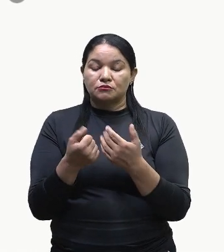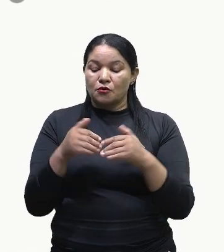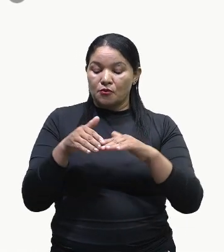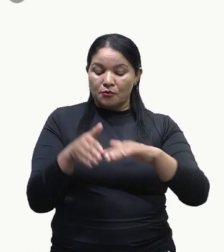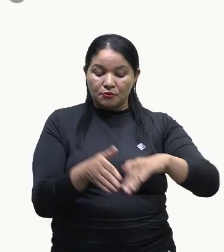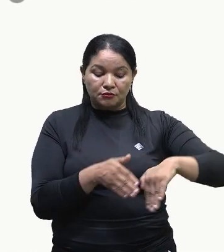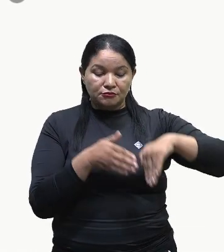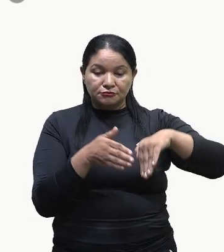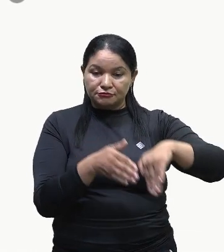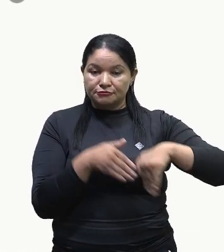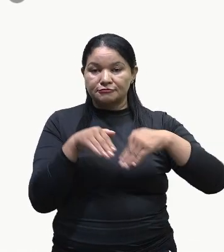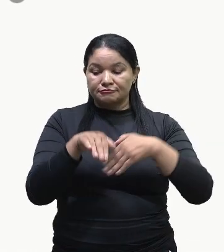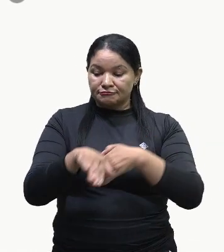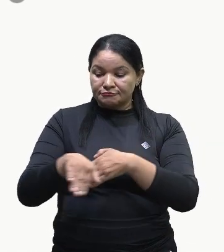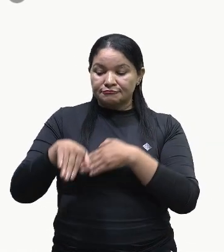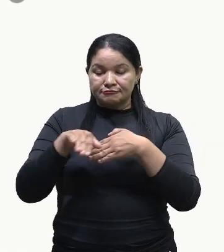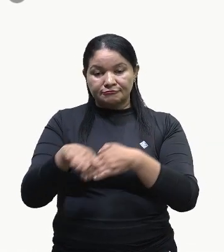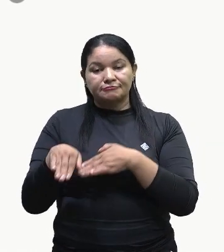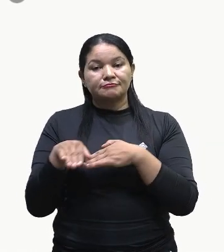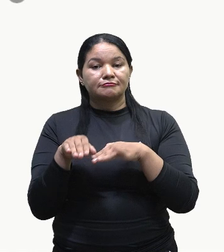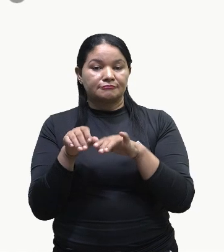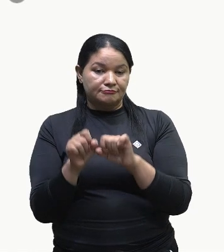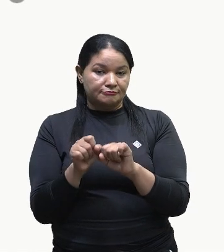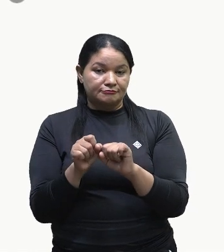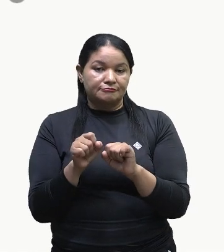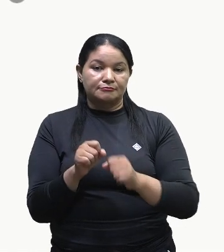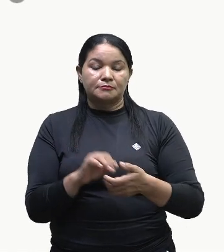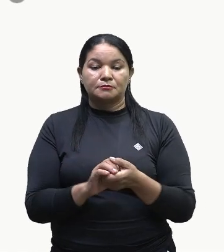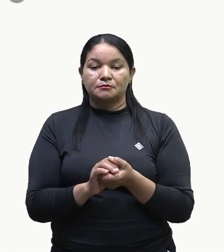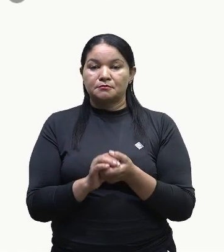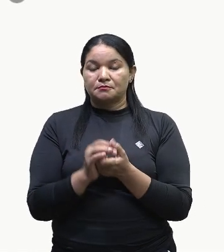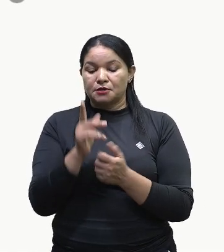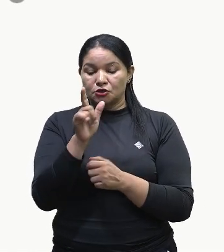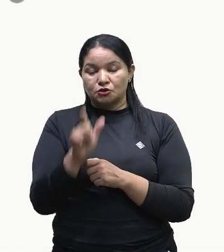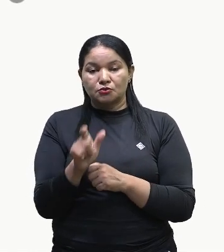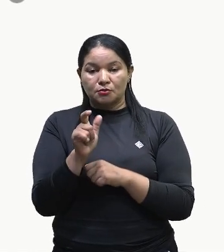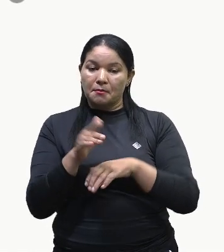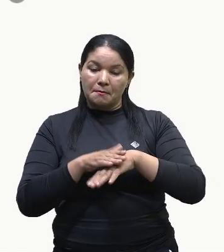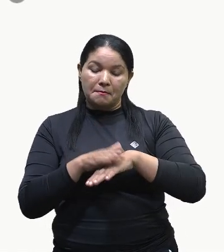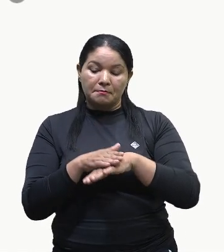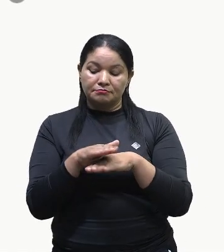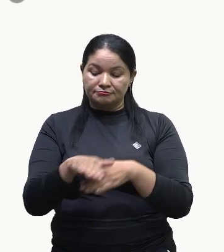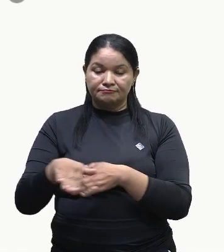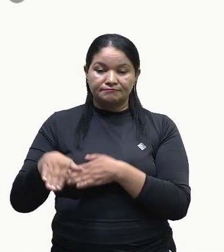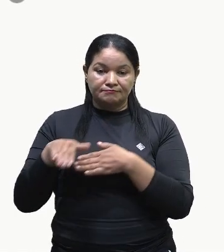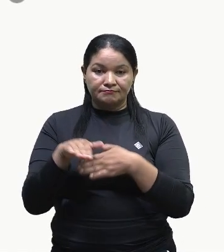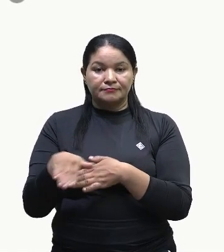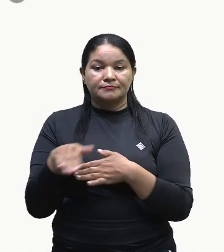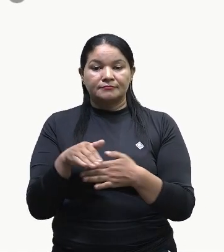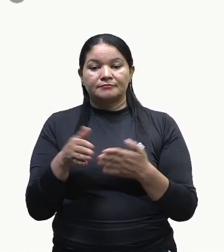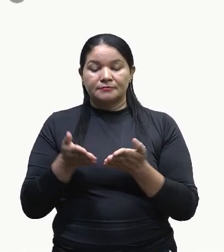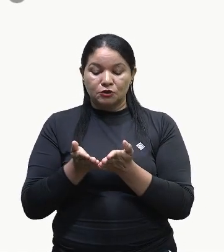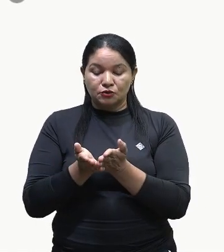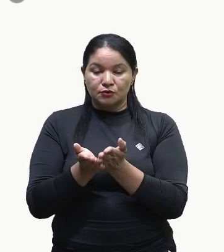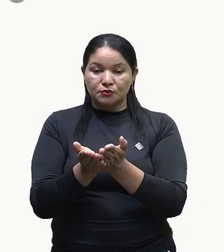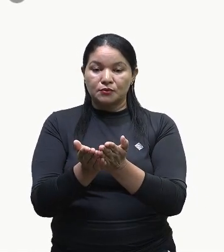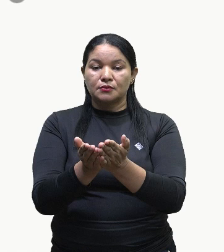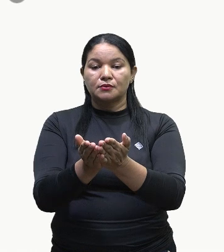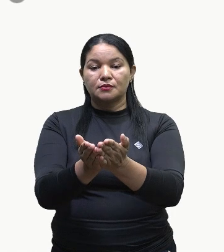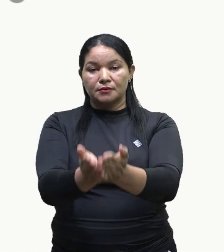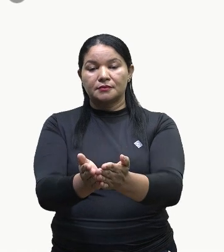estão ali ligados, a pessoa com as próprias mãos da pessoa de quem vai conduzir